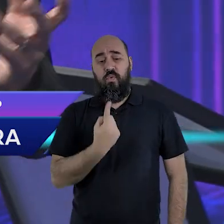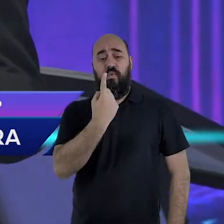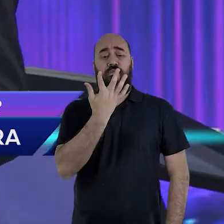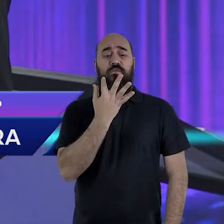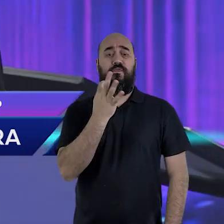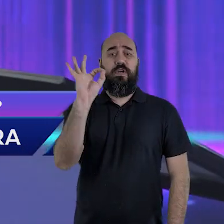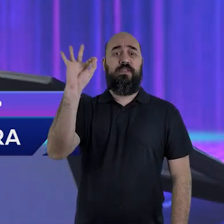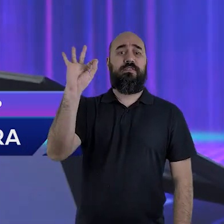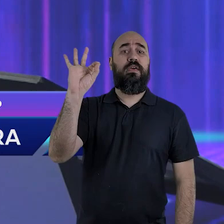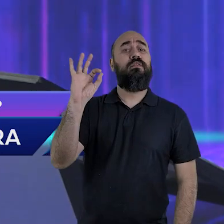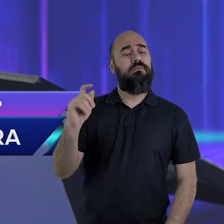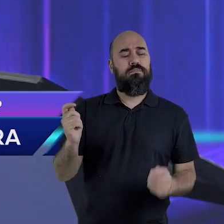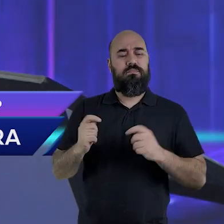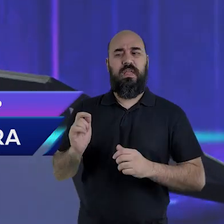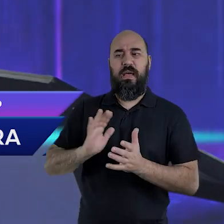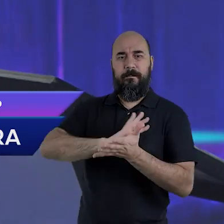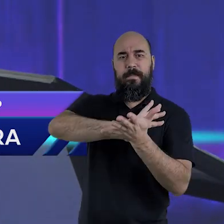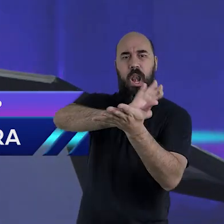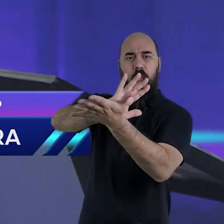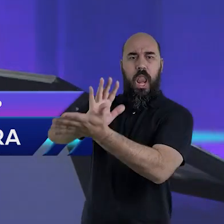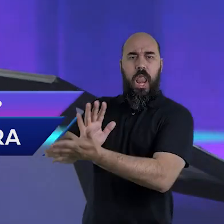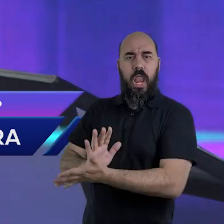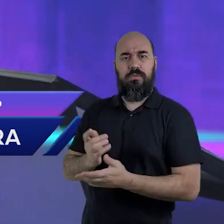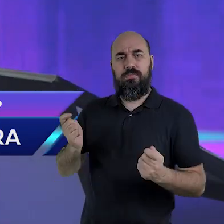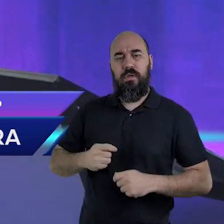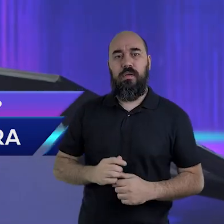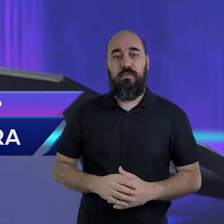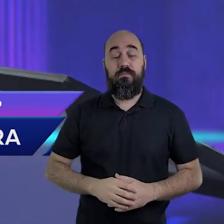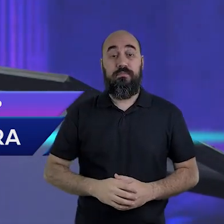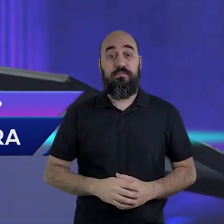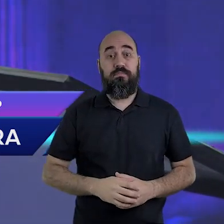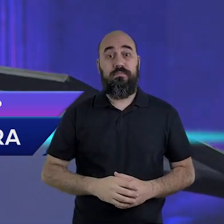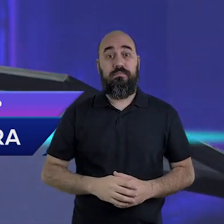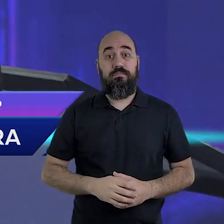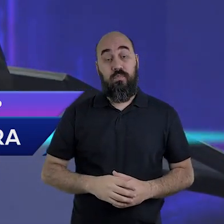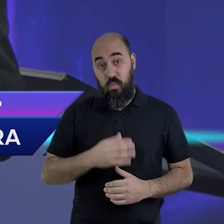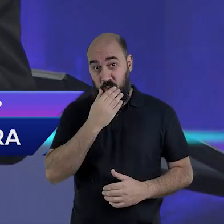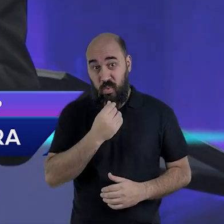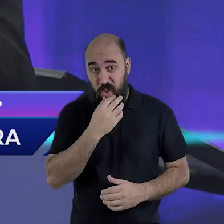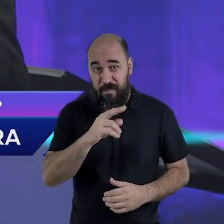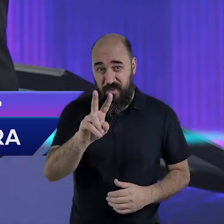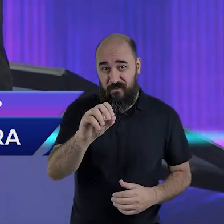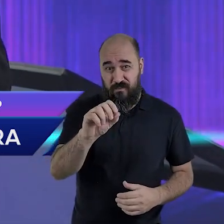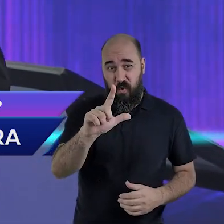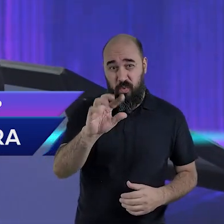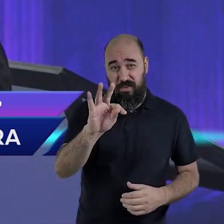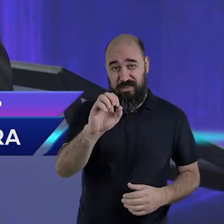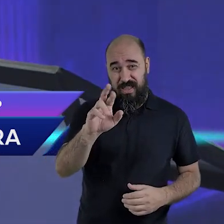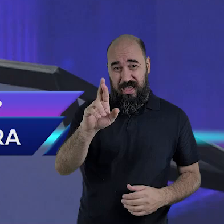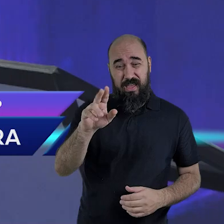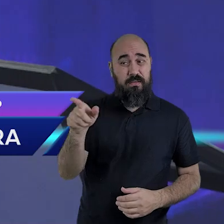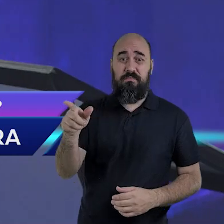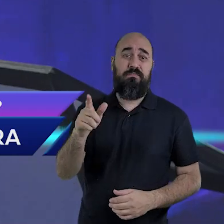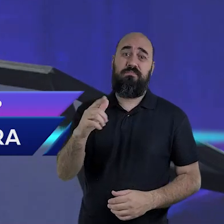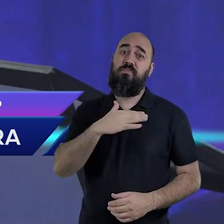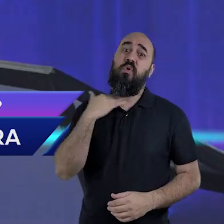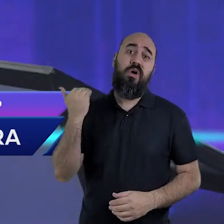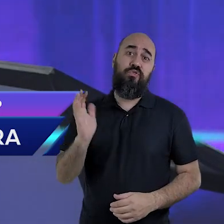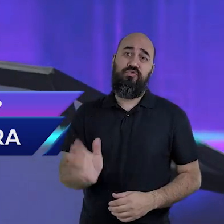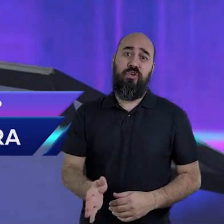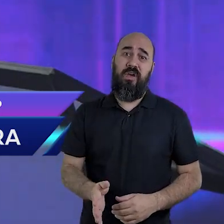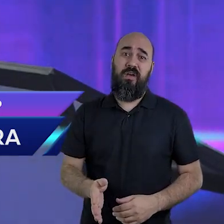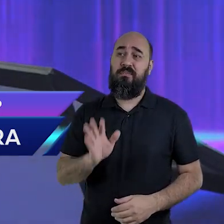Anos se passaram e Voltaire já morreu. E ele não conseguiu provar a sua afirmação.